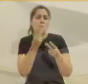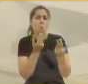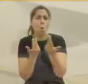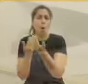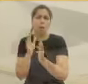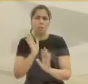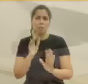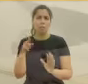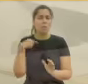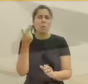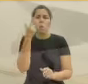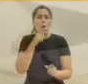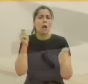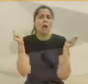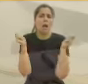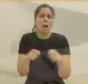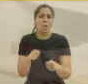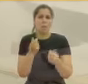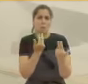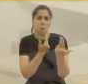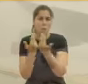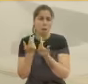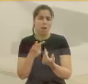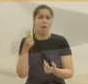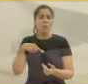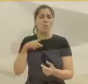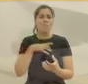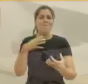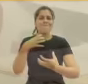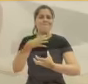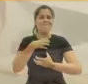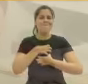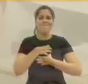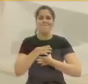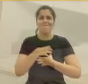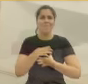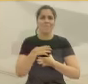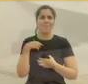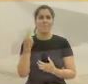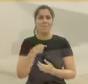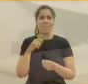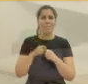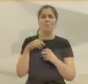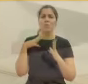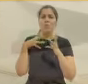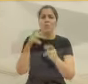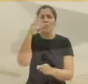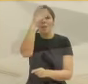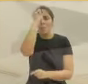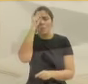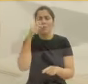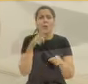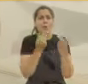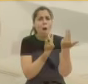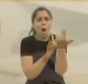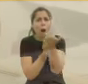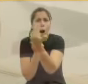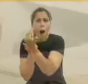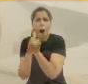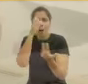imitam, eles não têm muita capacidade de imitar, eles não espelham o que a gente faz. E todos nós